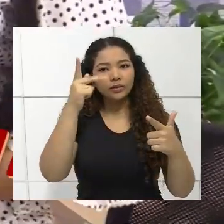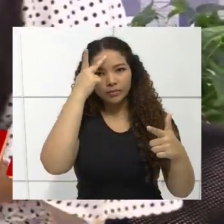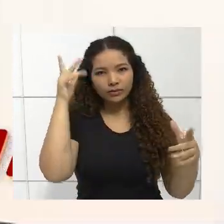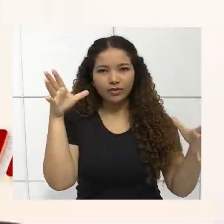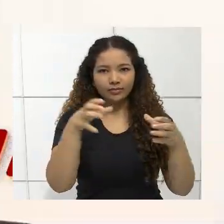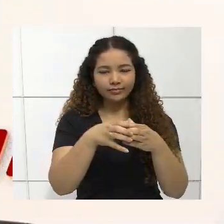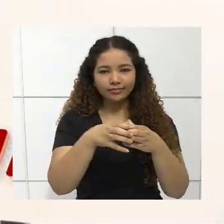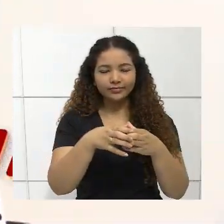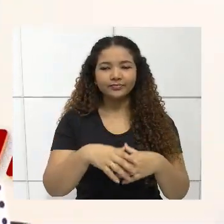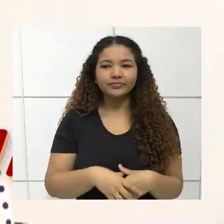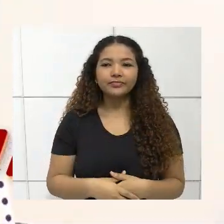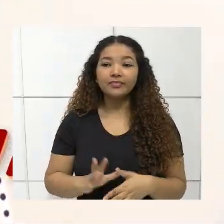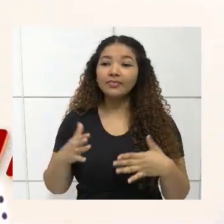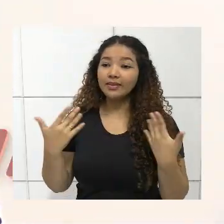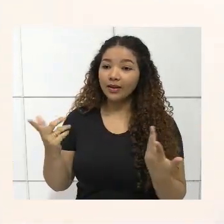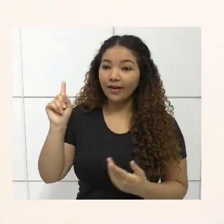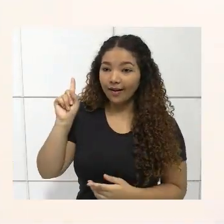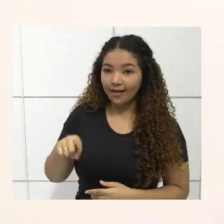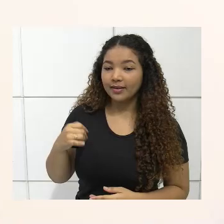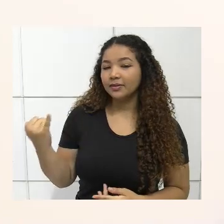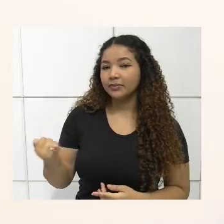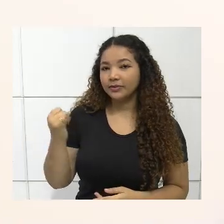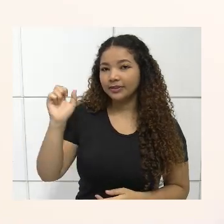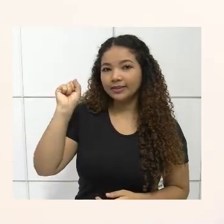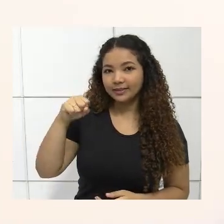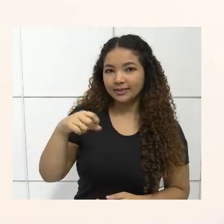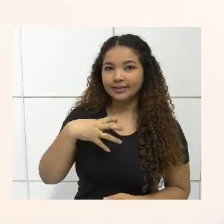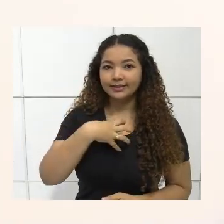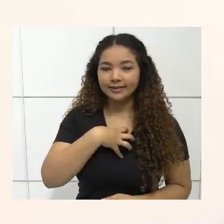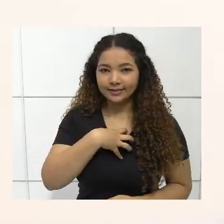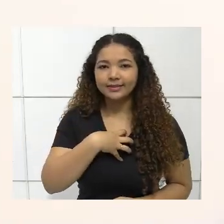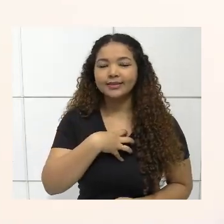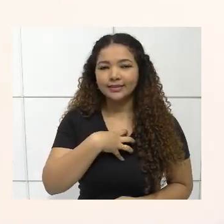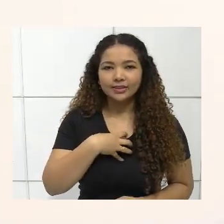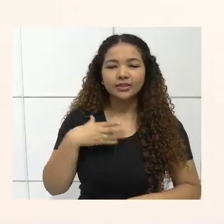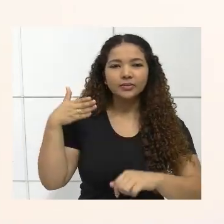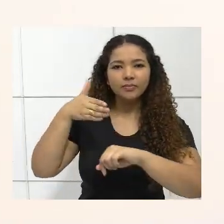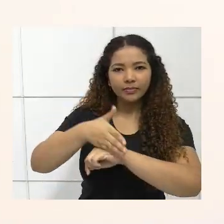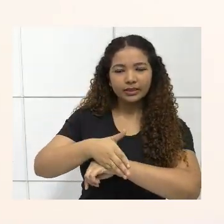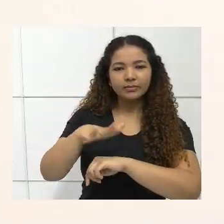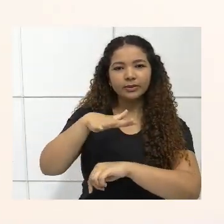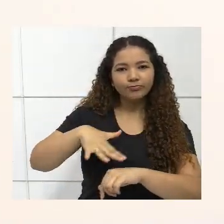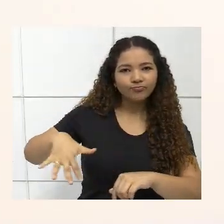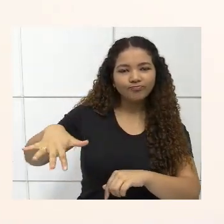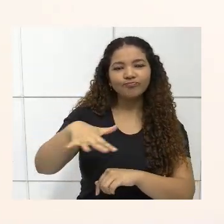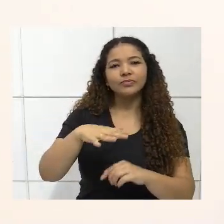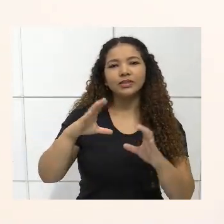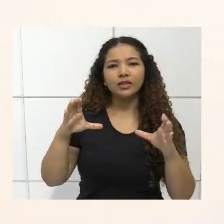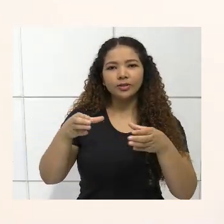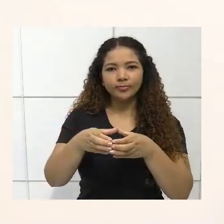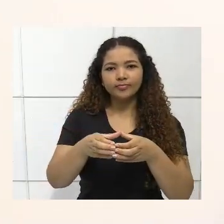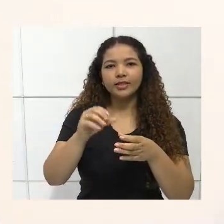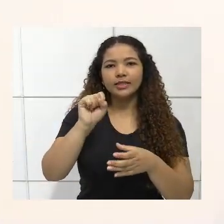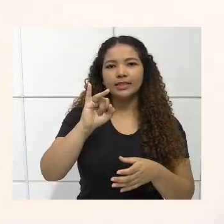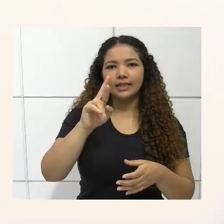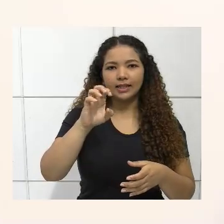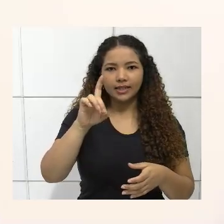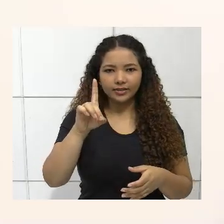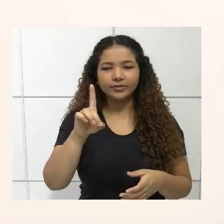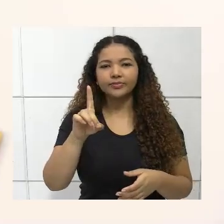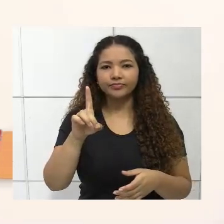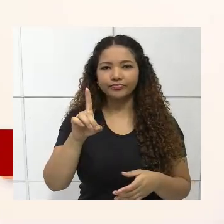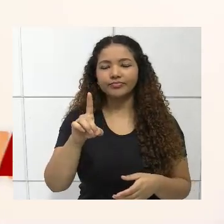Sicredi? Então, super importante, né, a questão aqui da agência, né, da cooperativa Sicredi, que